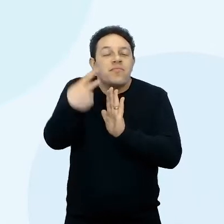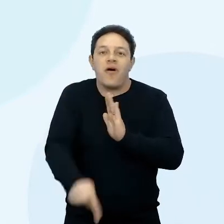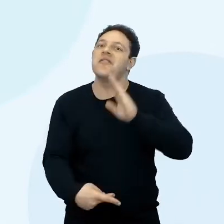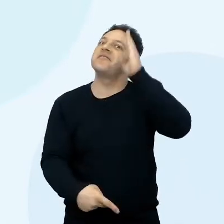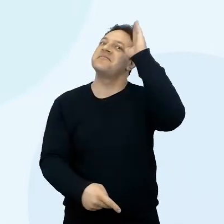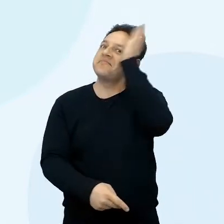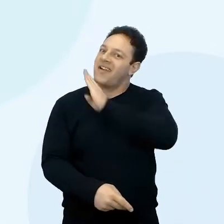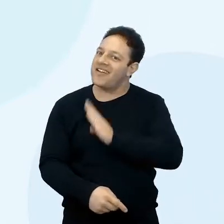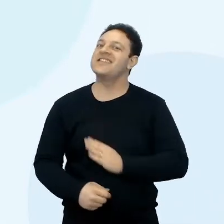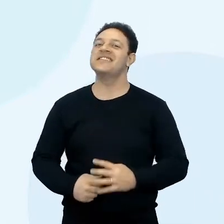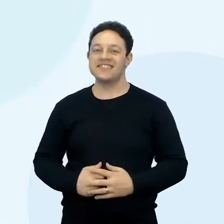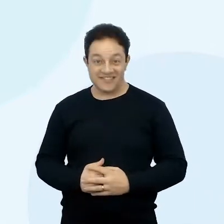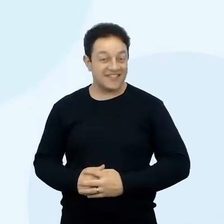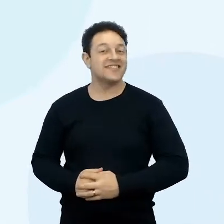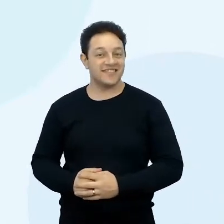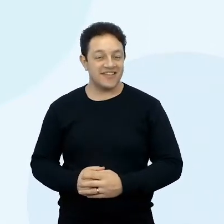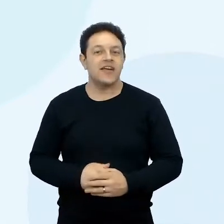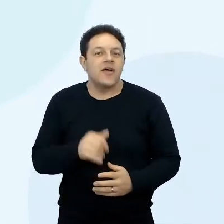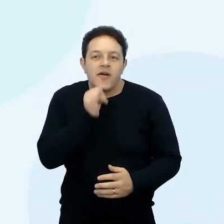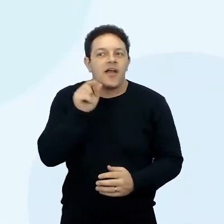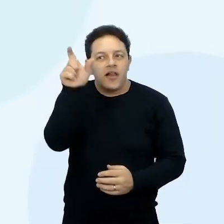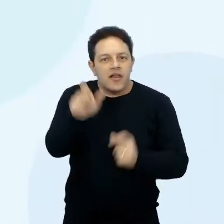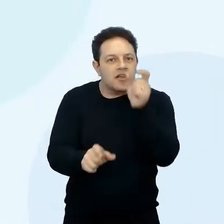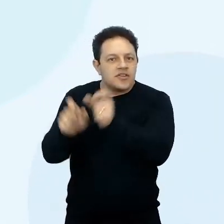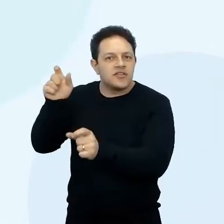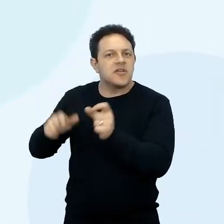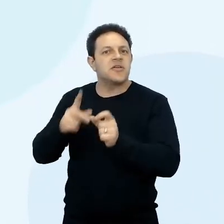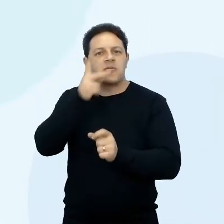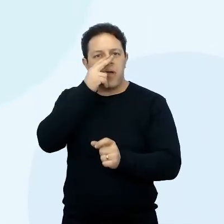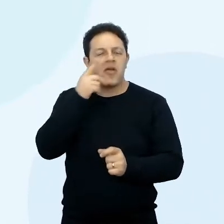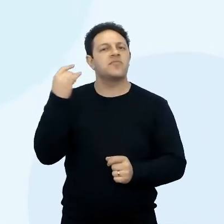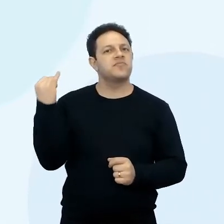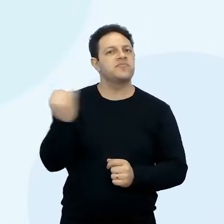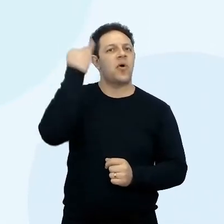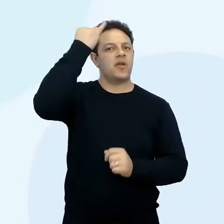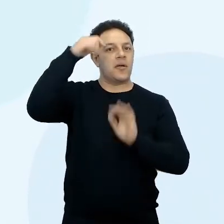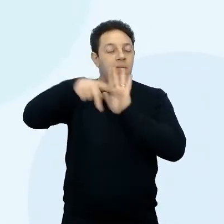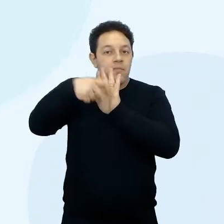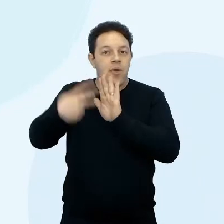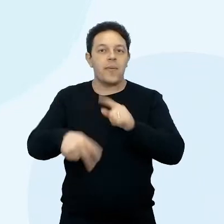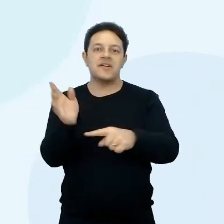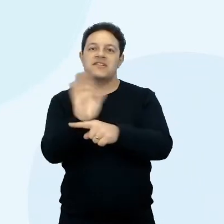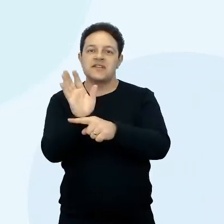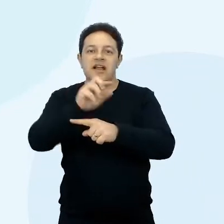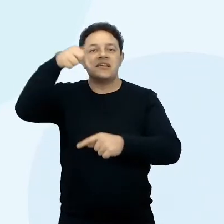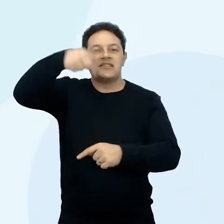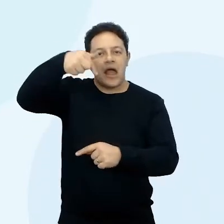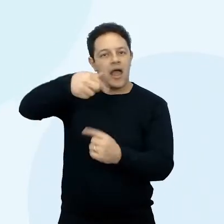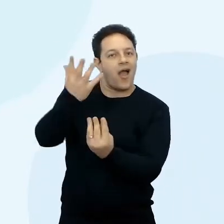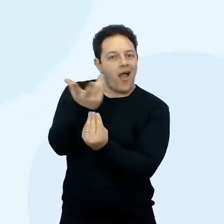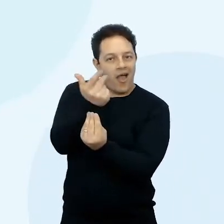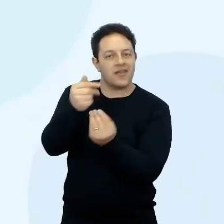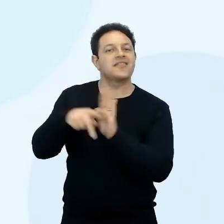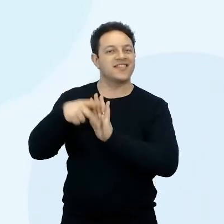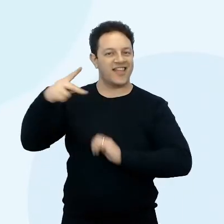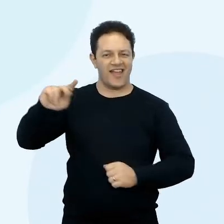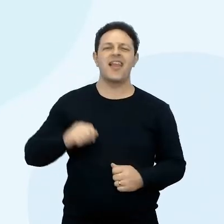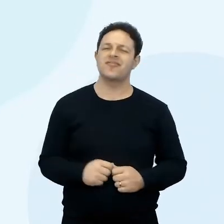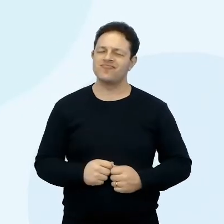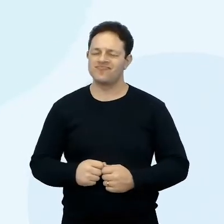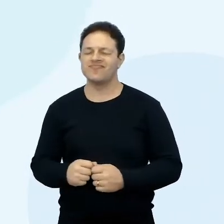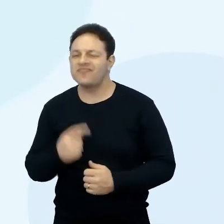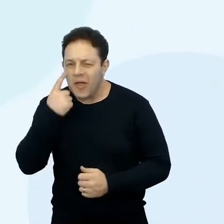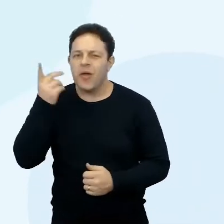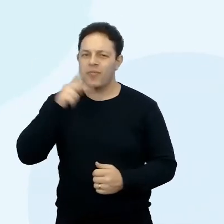brazucas, brasileiros, considerados relevantes na sétima arte. Produção, volta para